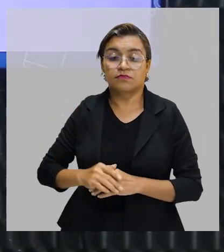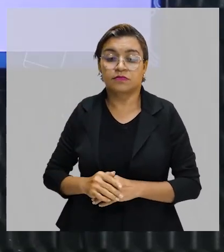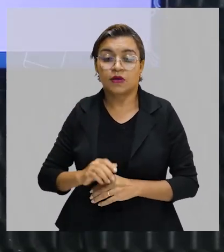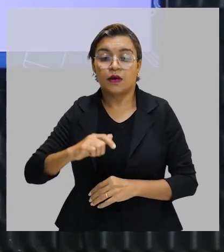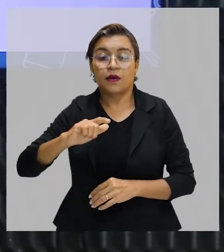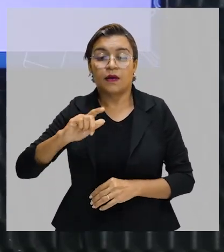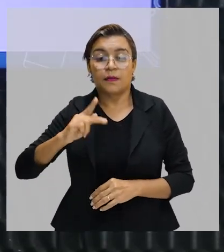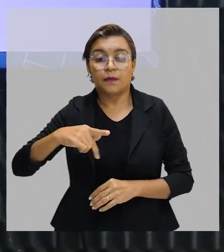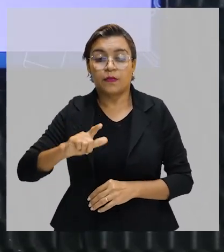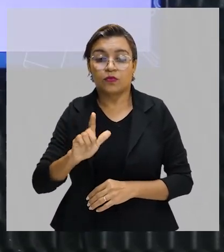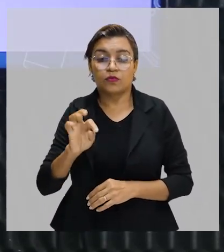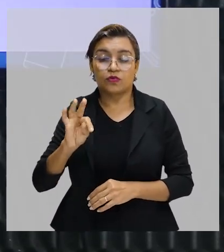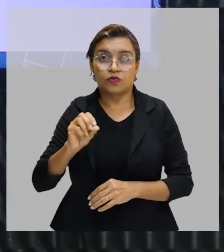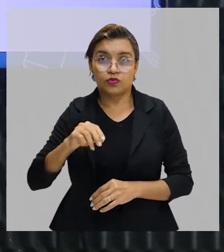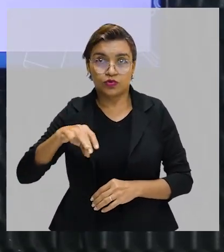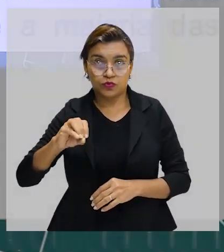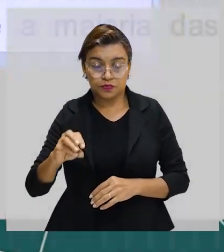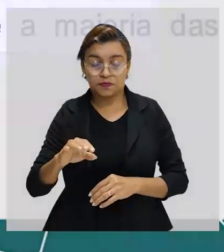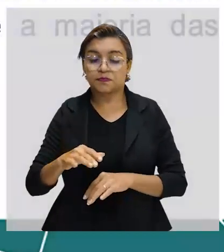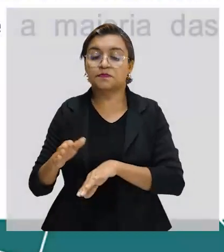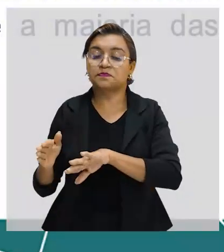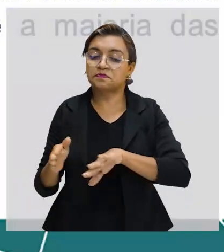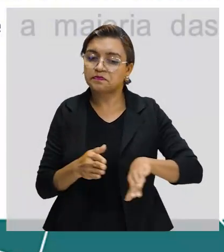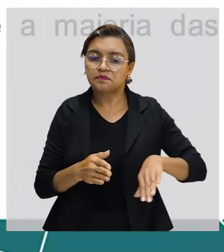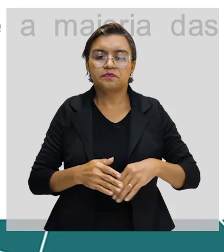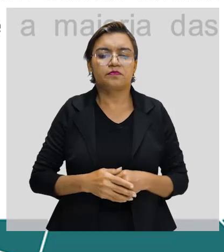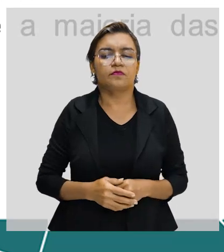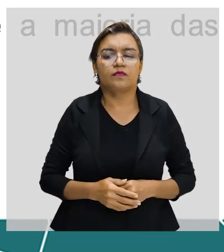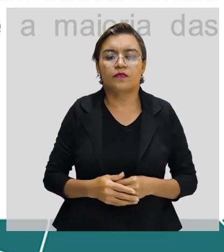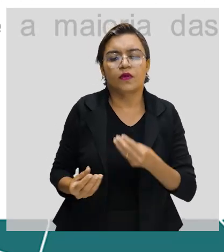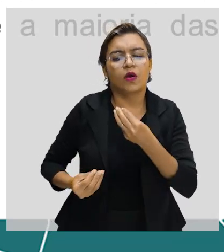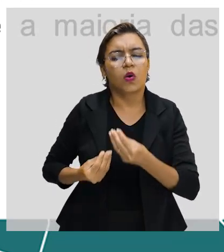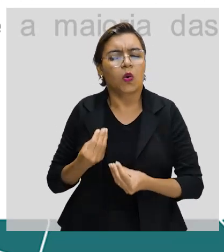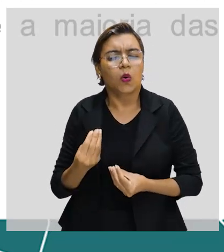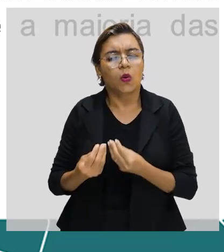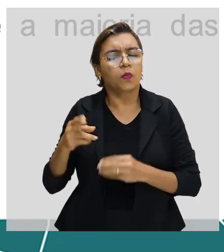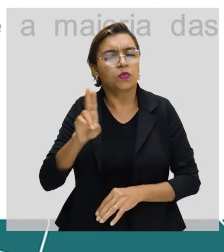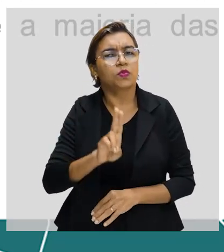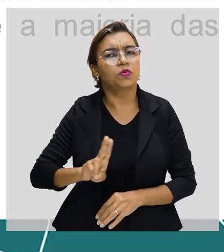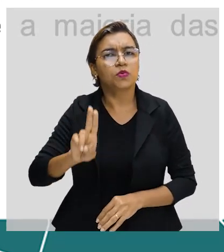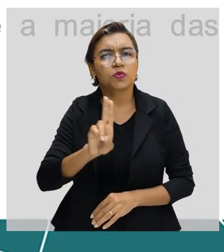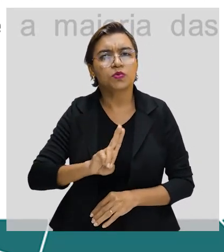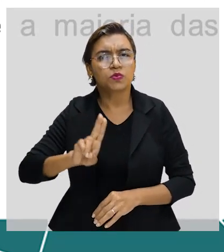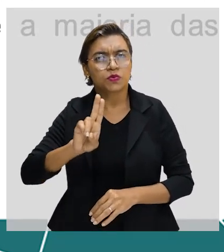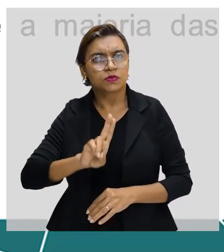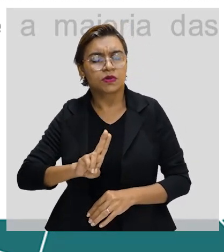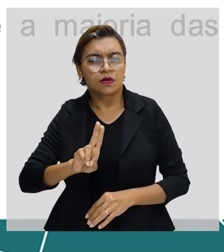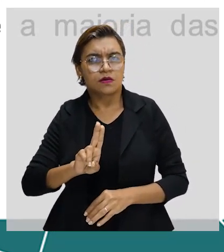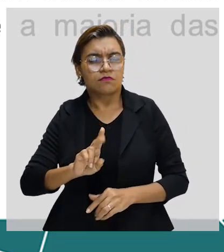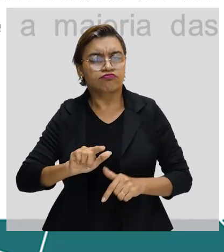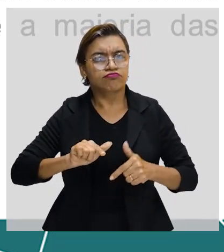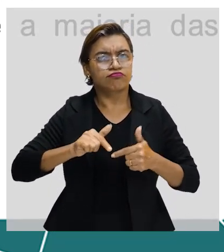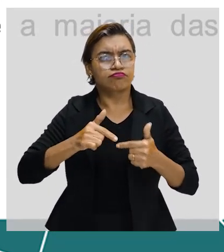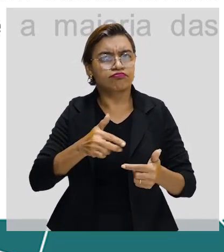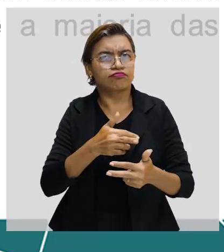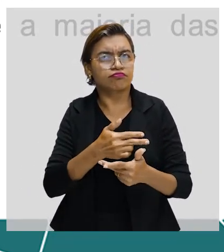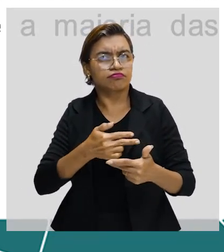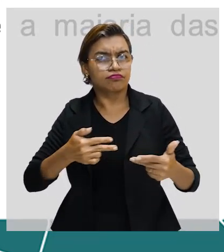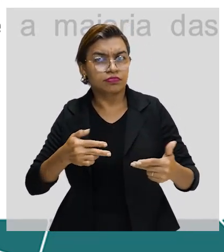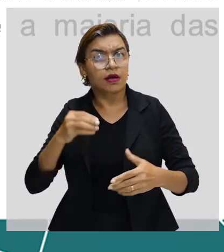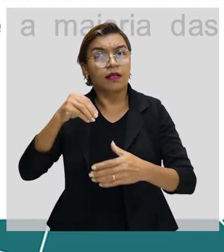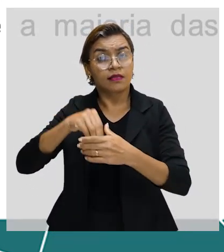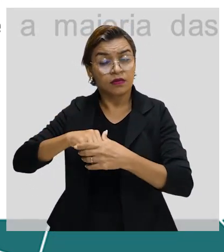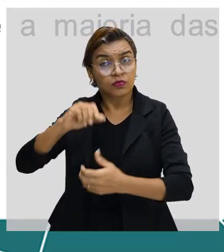ok? Bom, e aonde que vai ser utilizado todas essas reações? Tá certo? Dentro